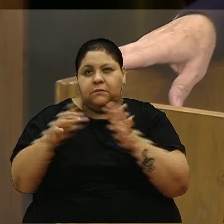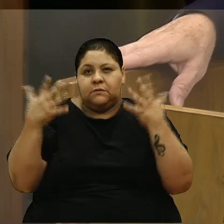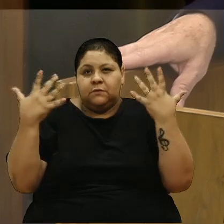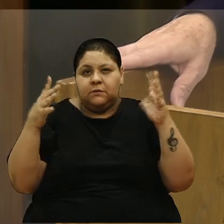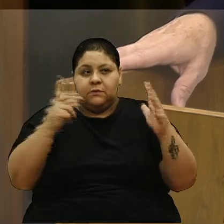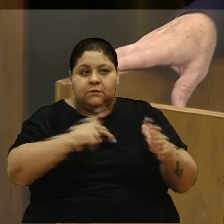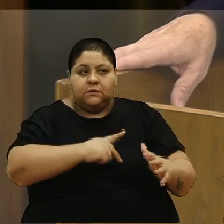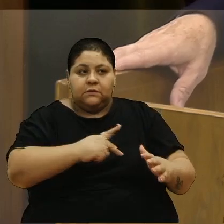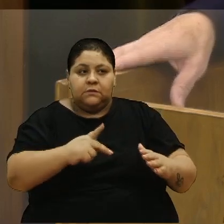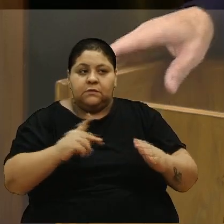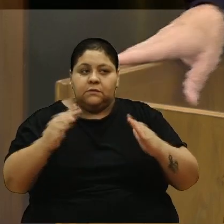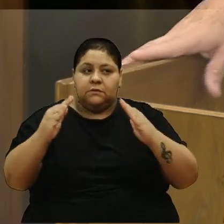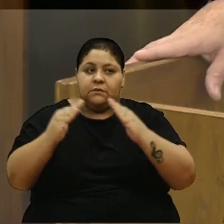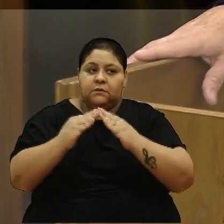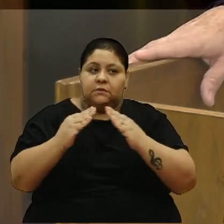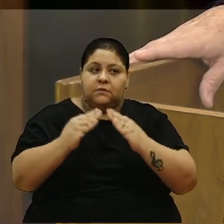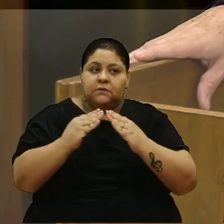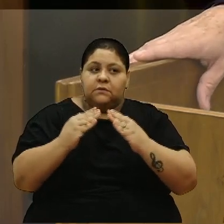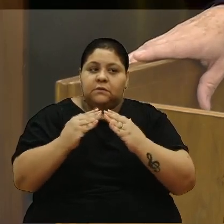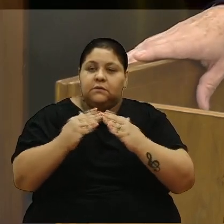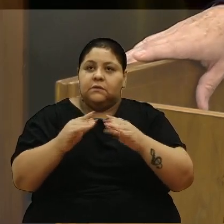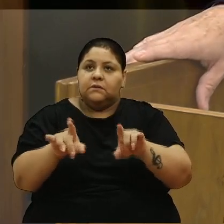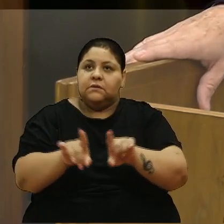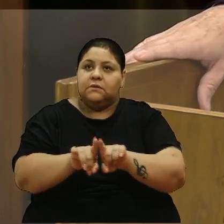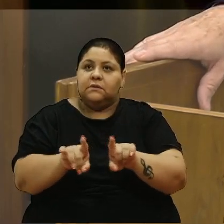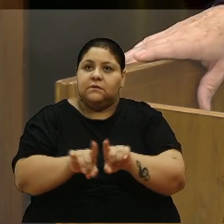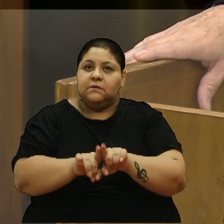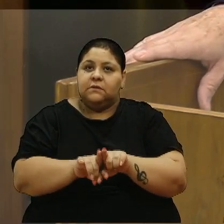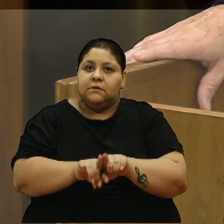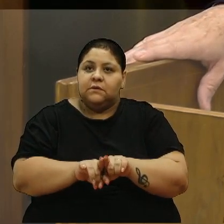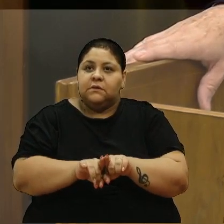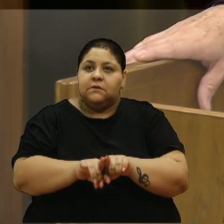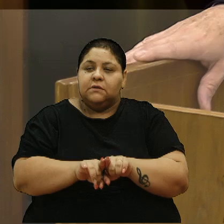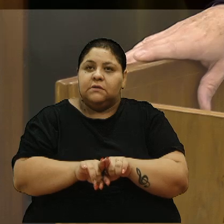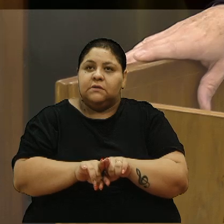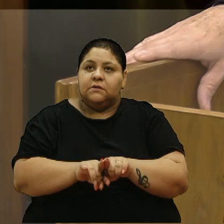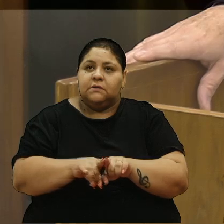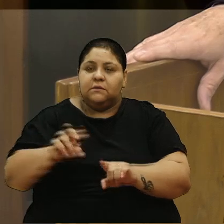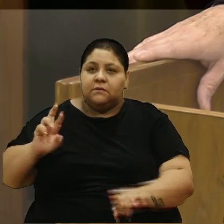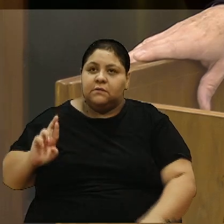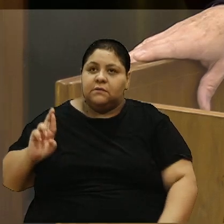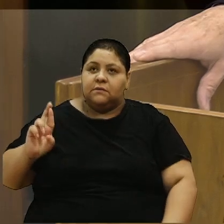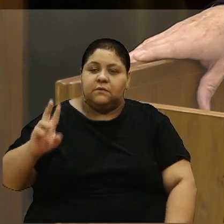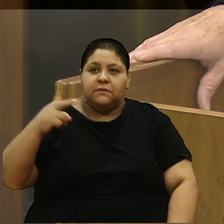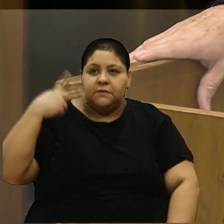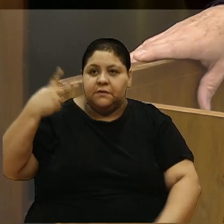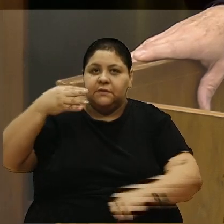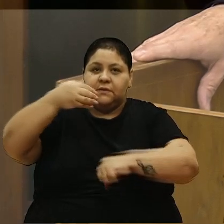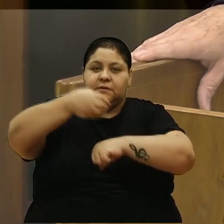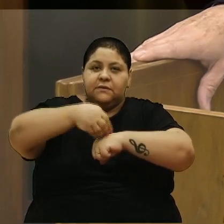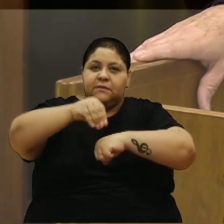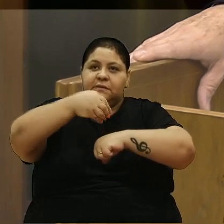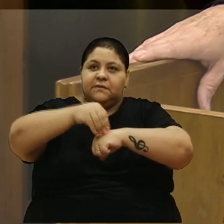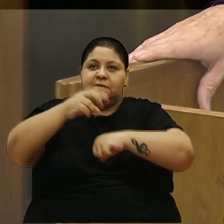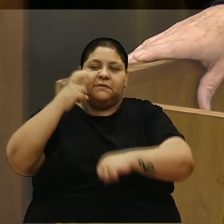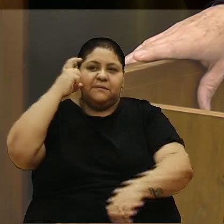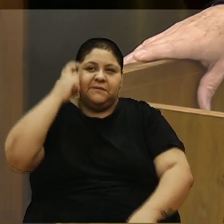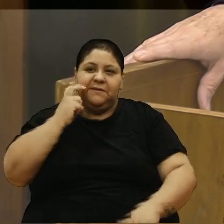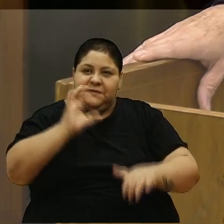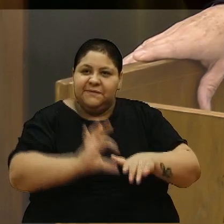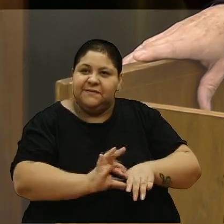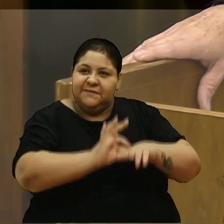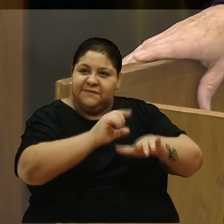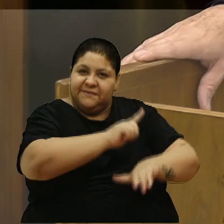presidente desta casa, vereador Lucas Carenhato, em nome do vereador proponente Daniel Santos, nosso líder de